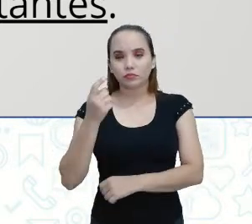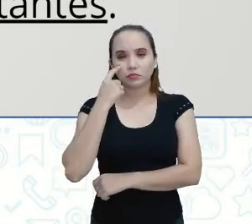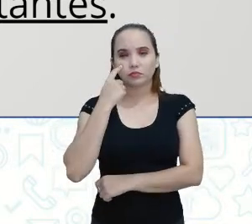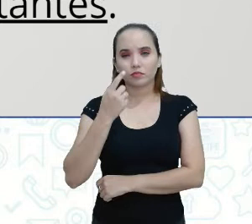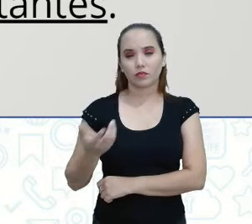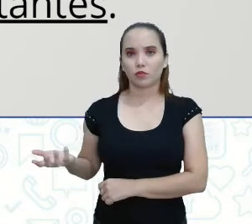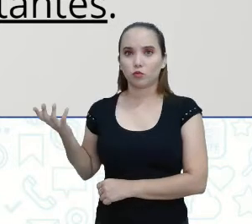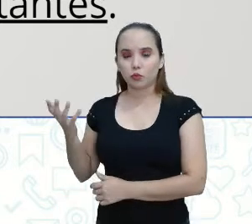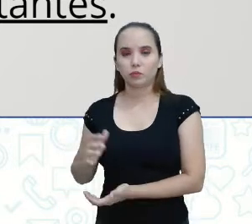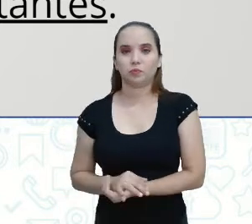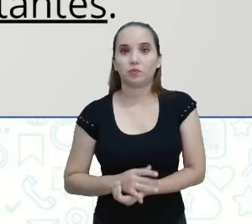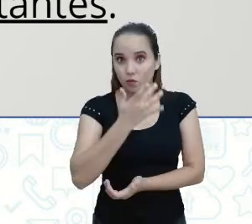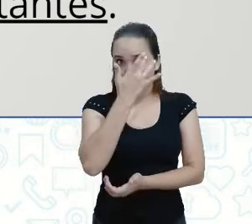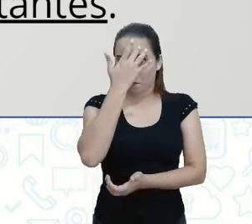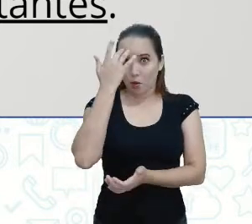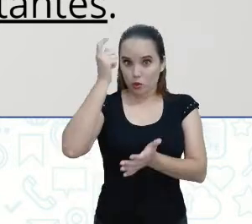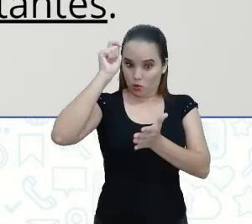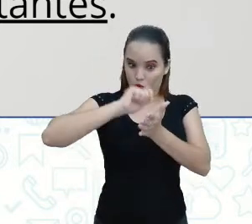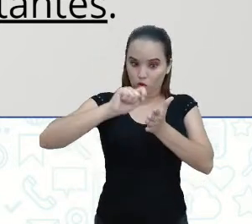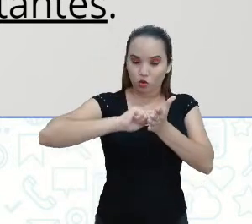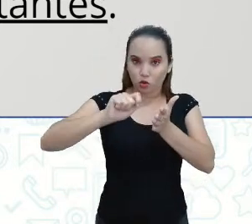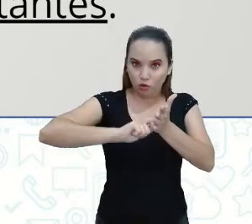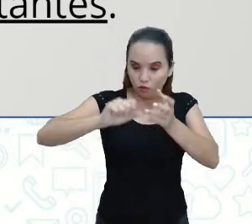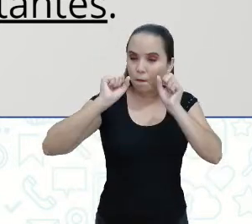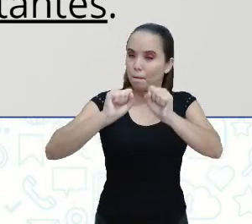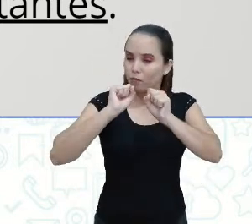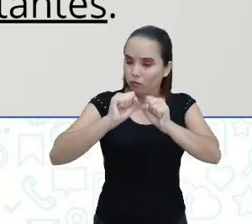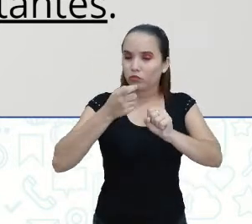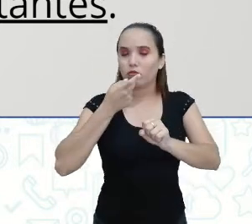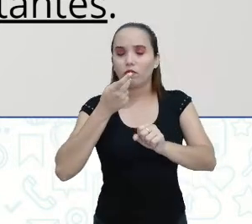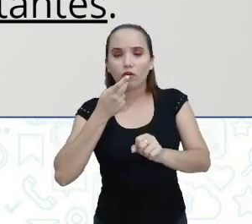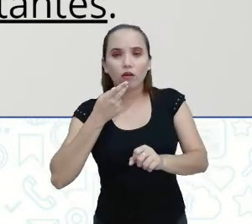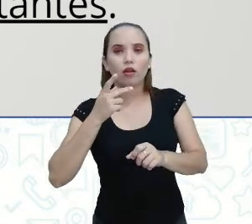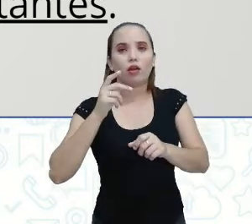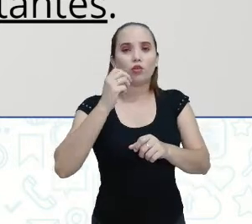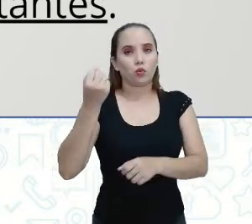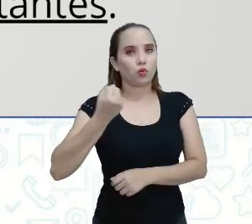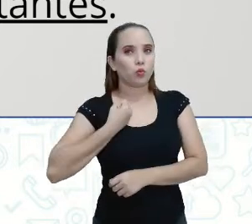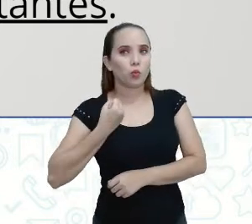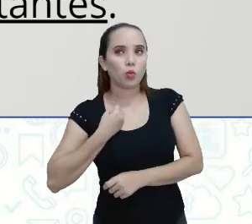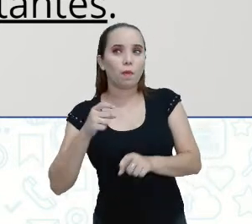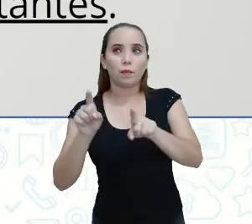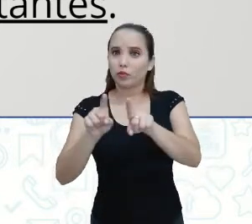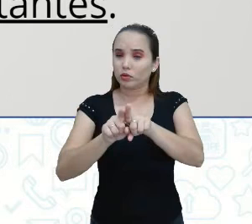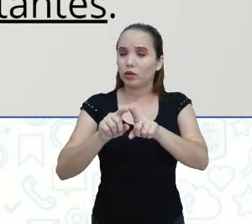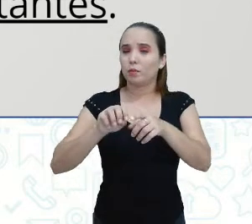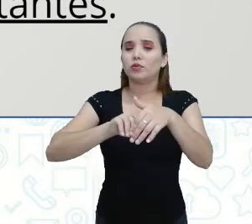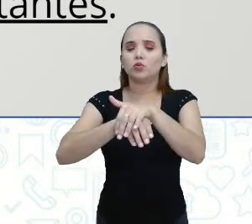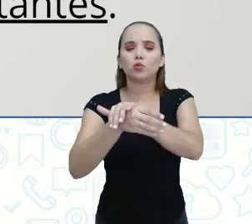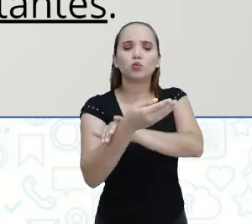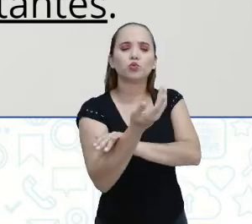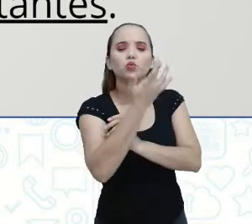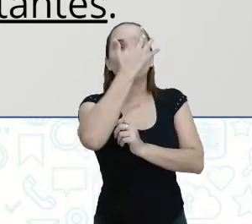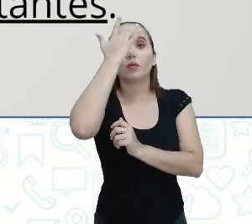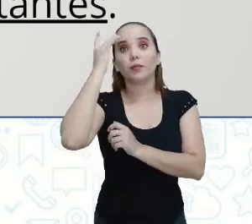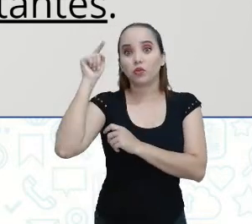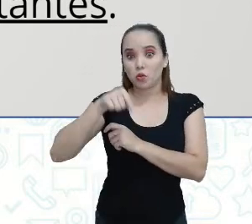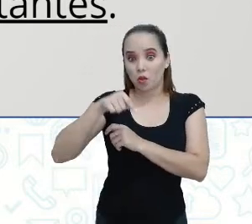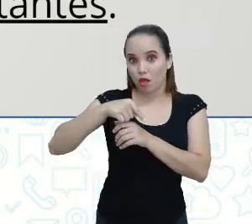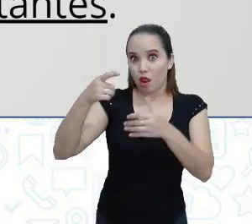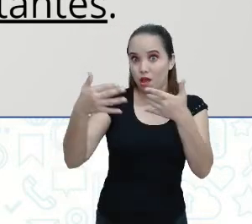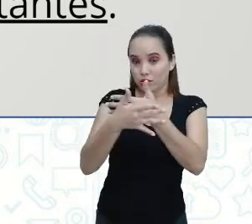Veja, o descritor ele poderia ter escolhido falar do número e dos costumes dos seus habitantes, mas ele considerou